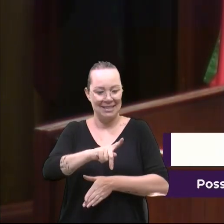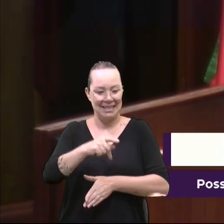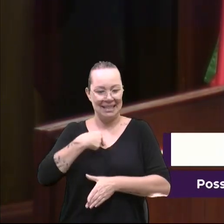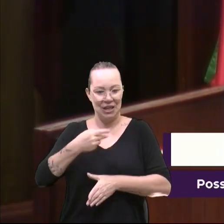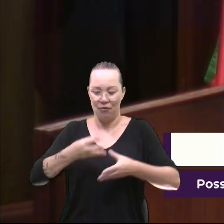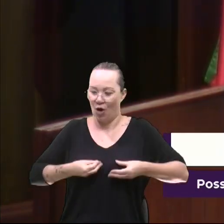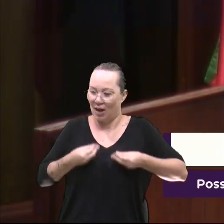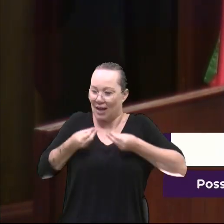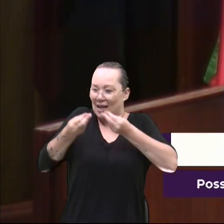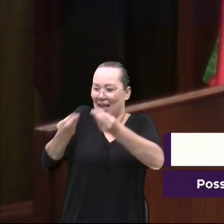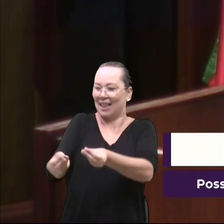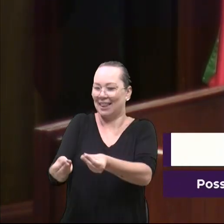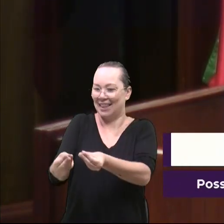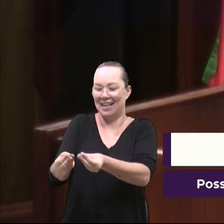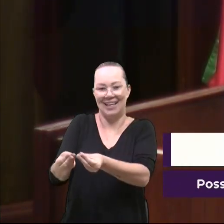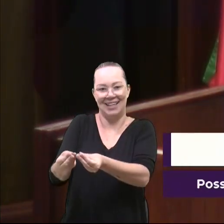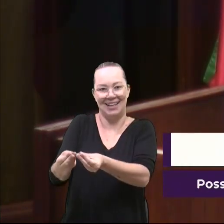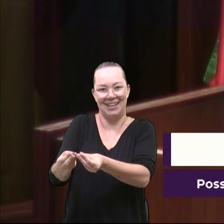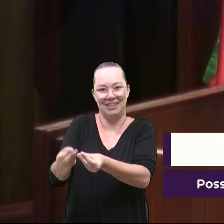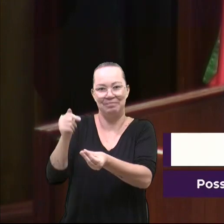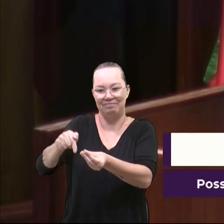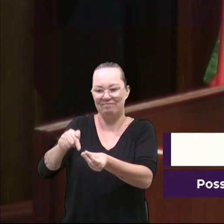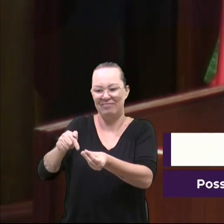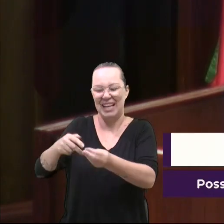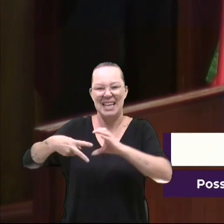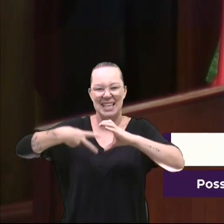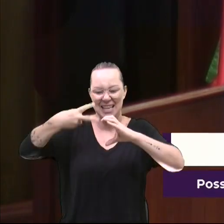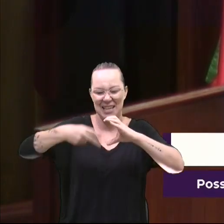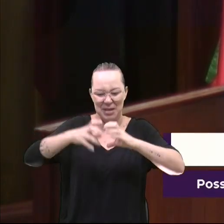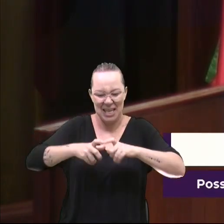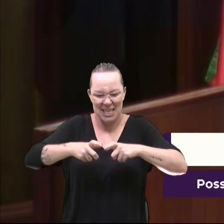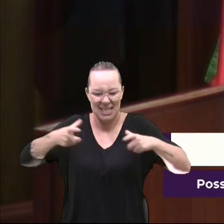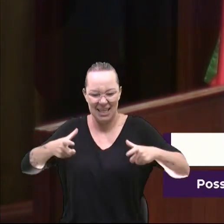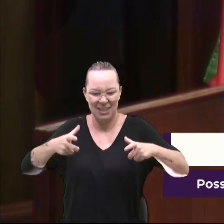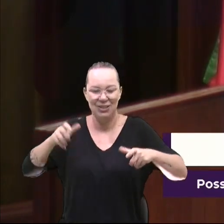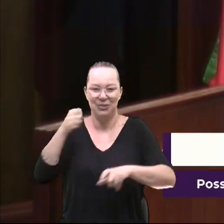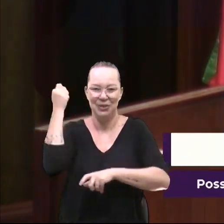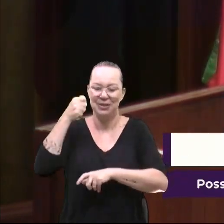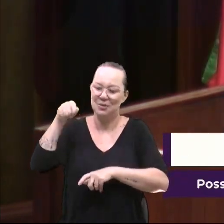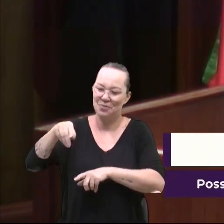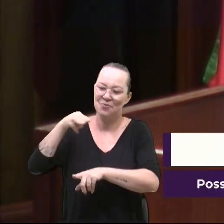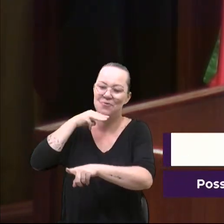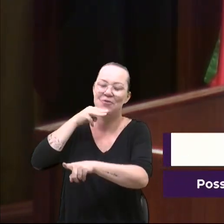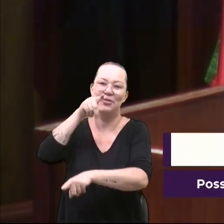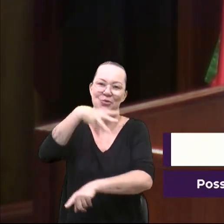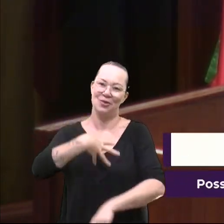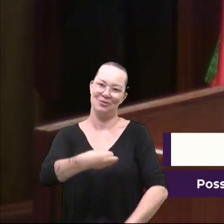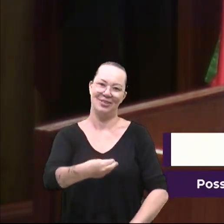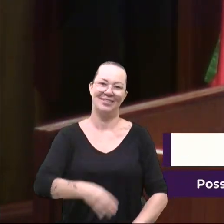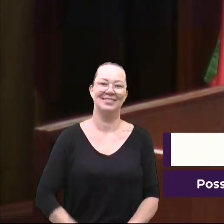presidência da segunda maior Câmara do Rio Grande do Sul para sua filha Marisol. Obrigado.